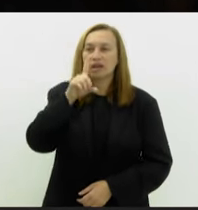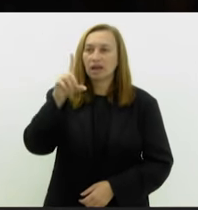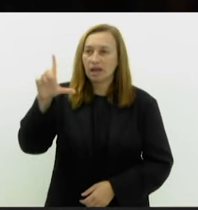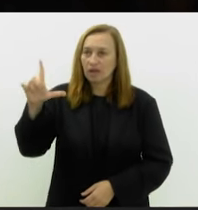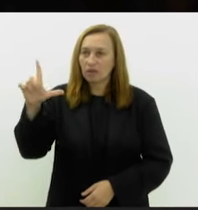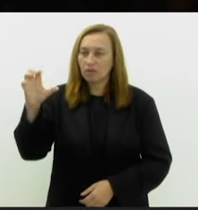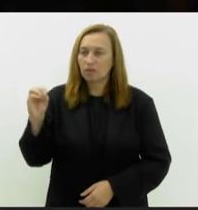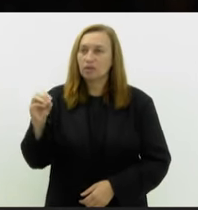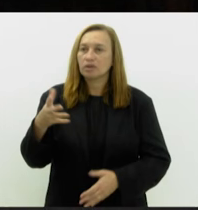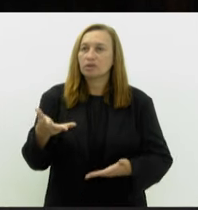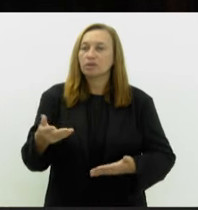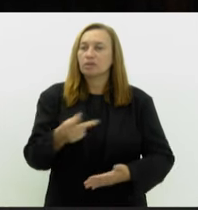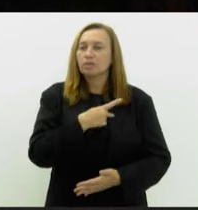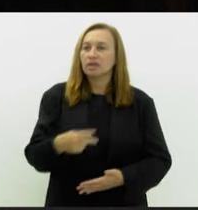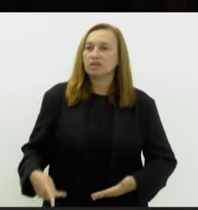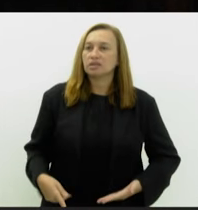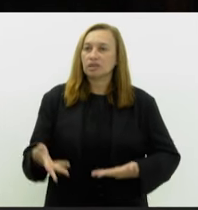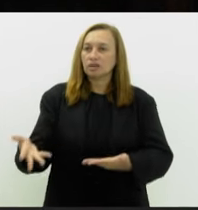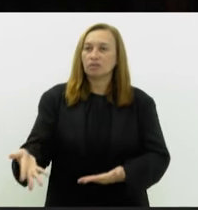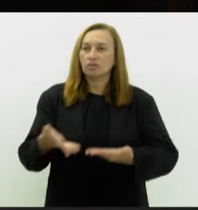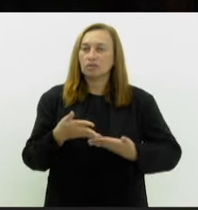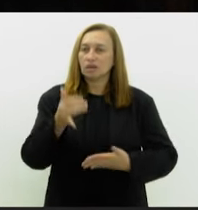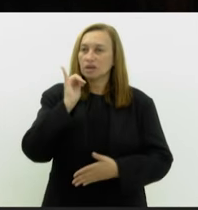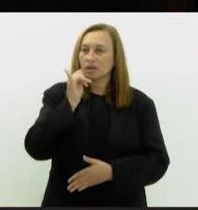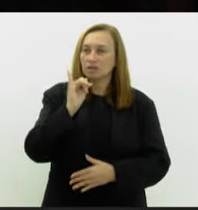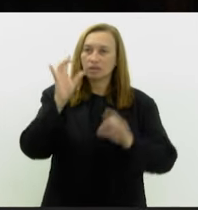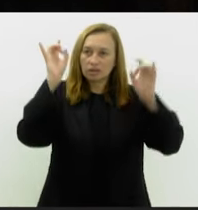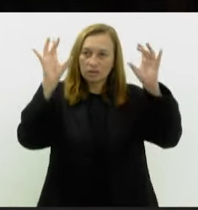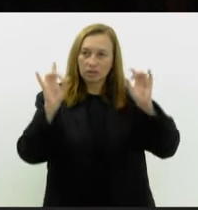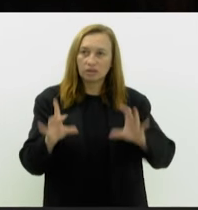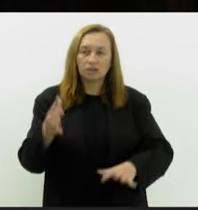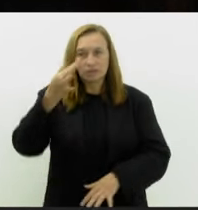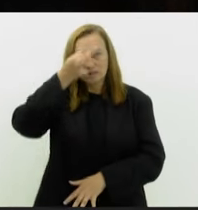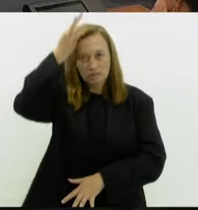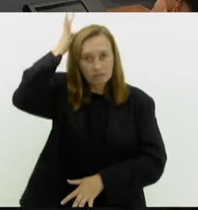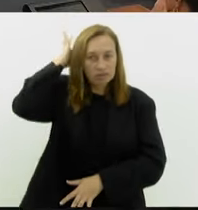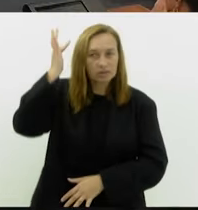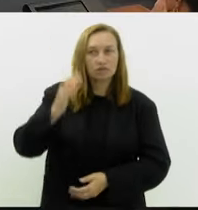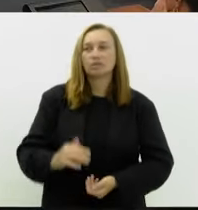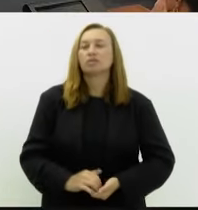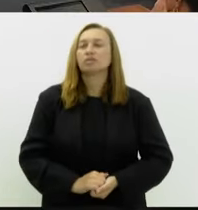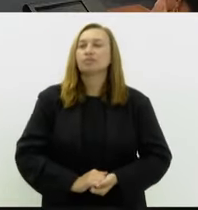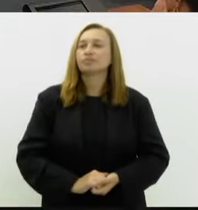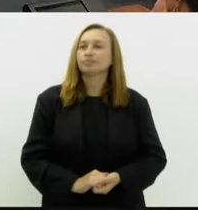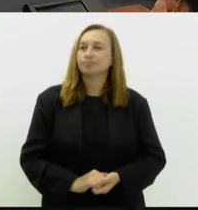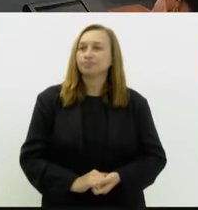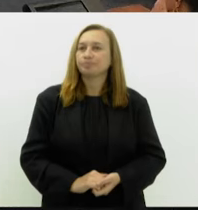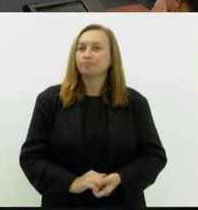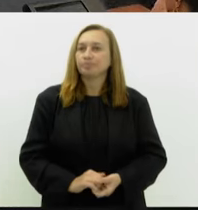A presidência designa a relatoria especial, deputado Fred Pacheco.